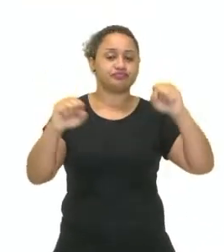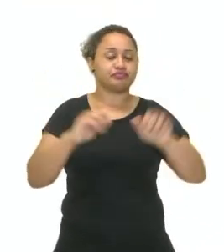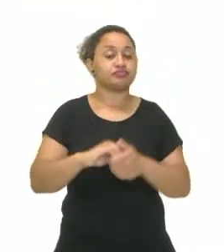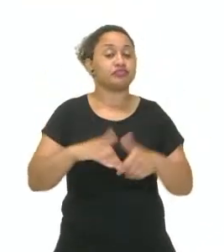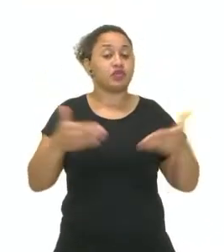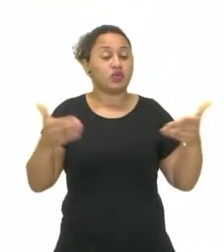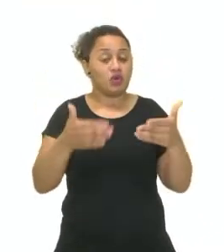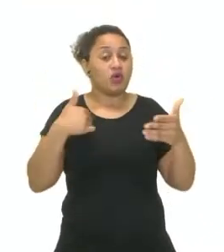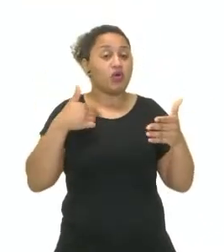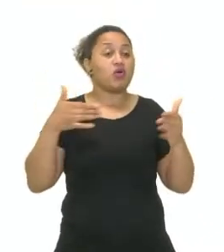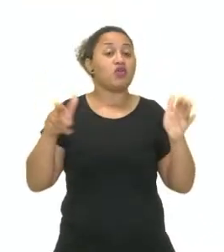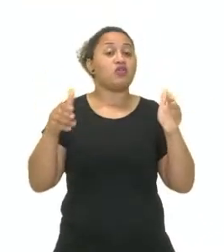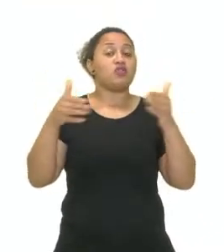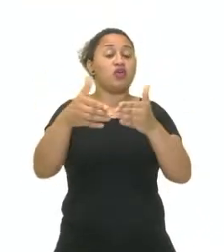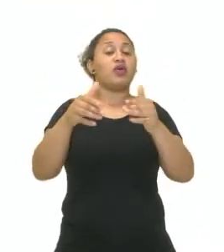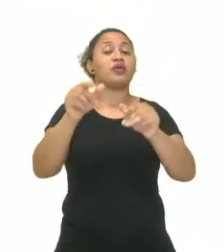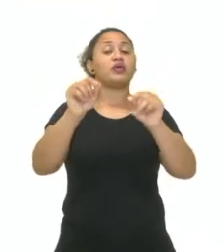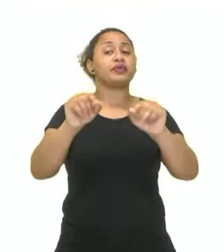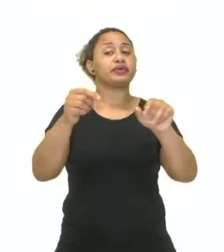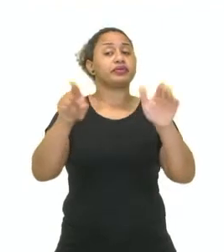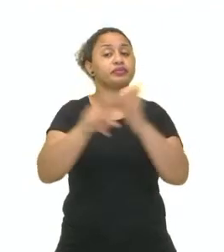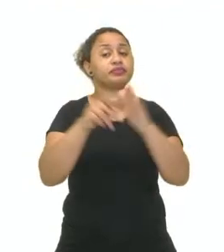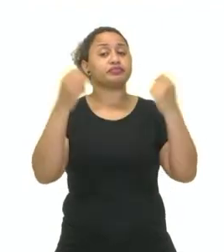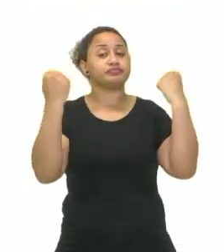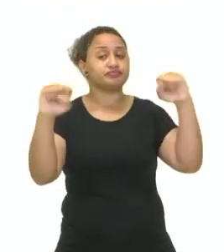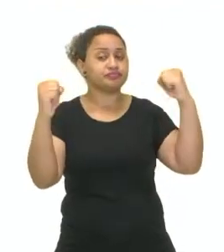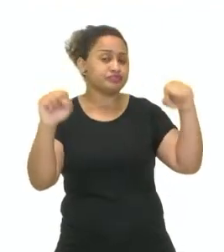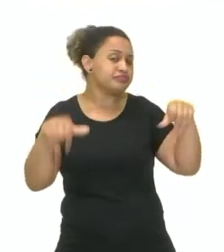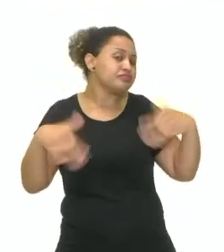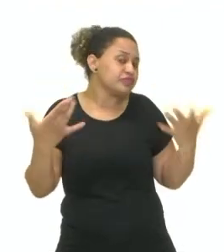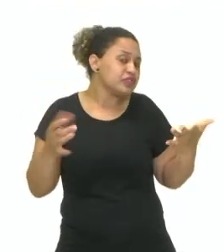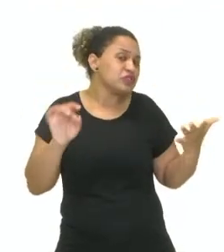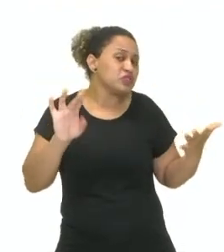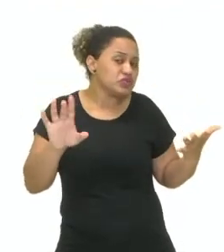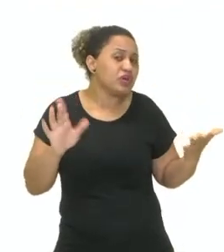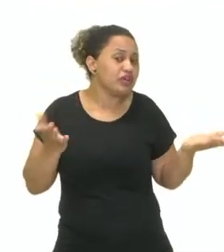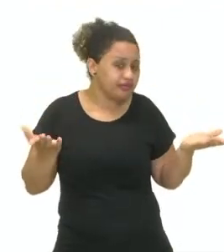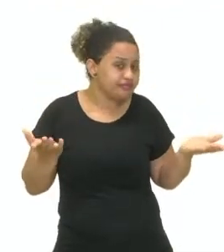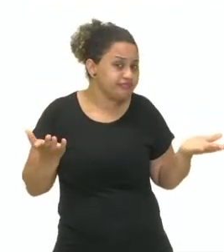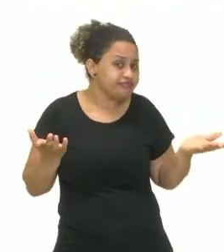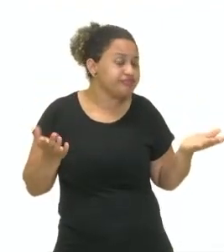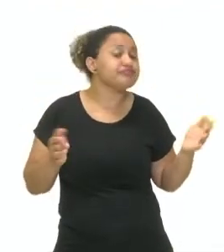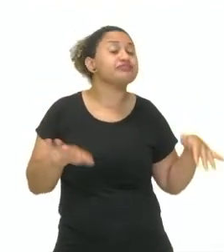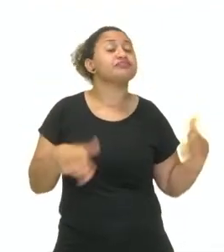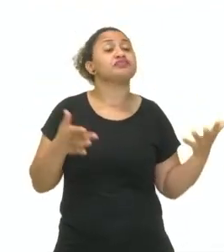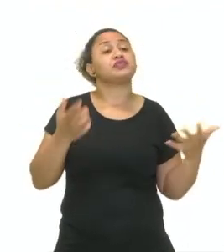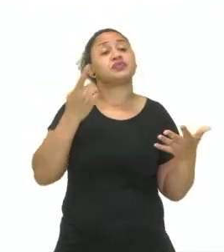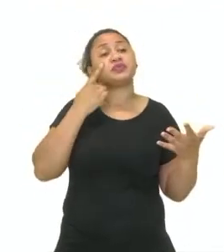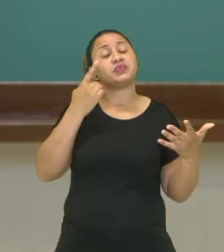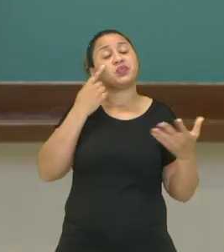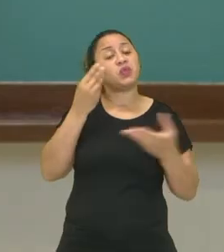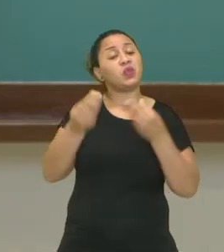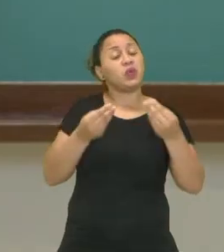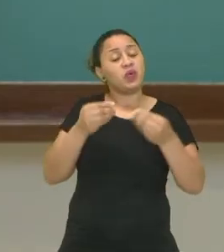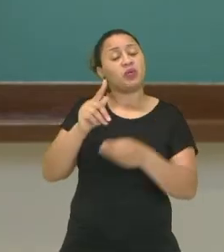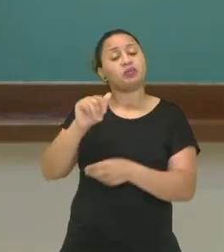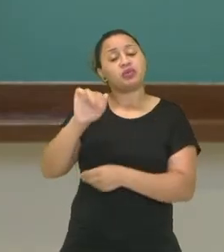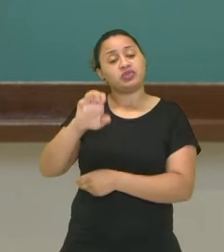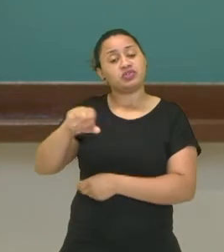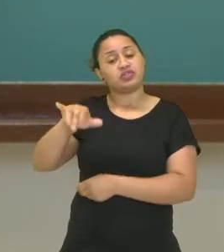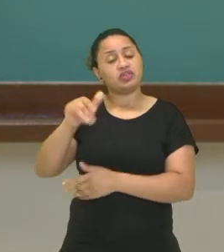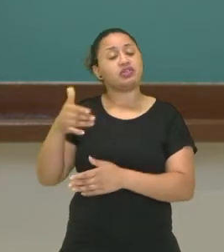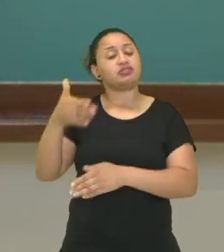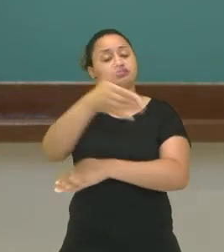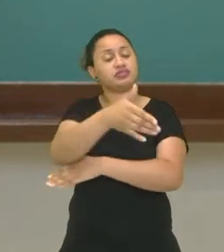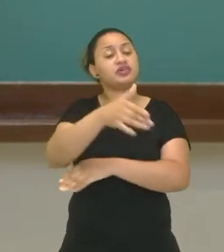ginástica de academia. Será que realmente é só isso? Vamos ver como que a ginástica chegou no contexto